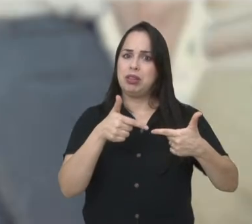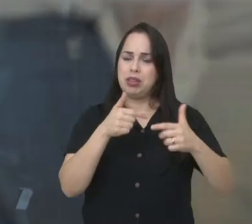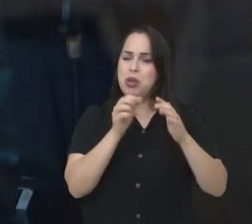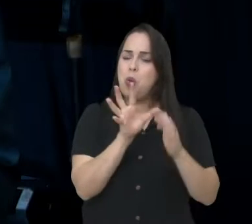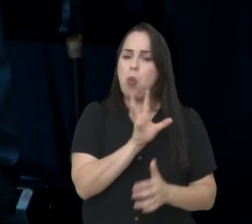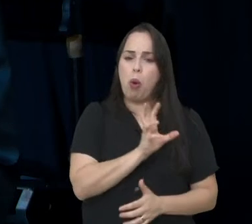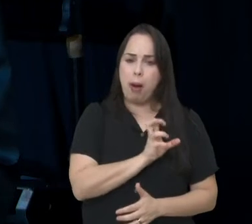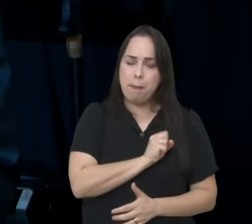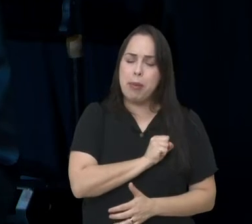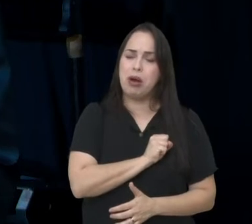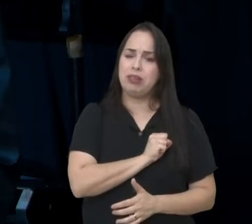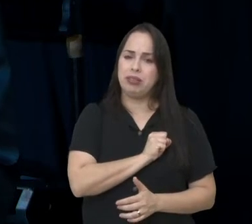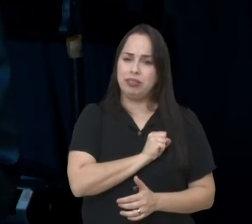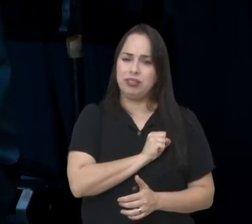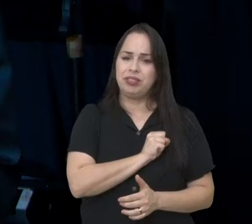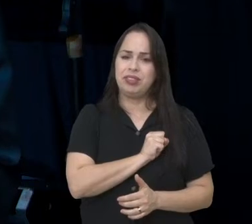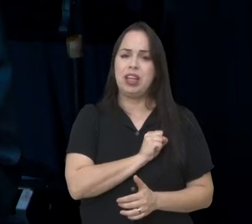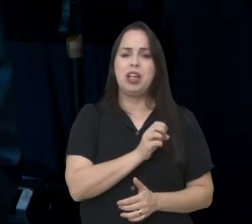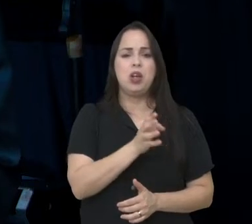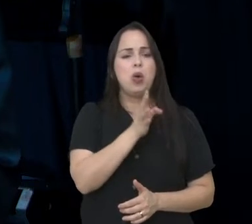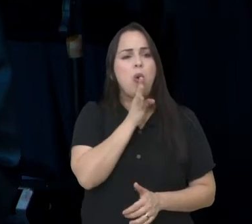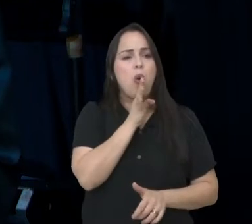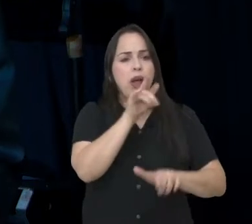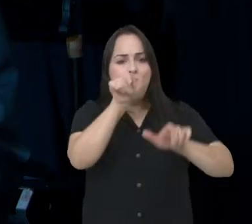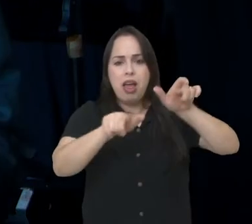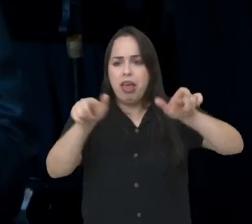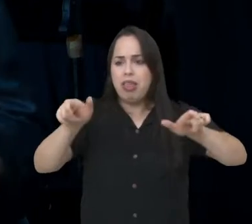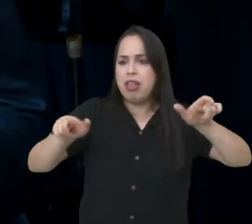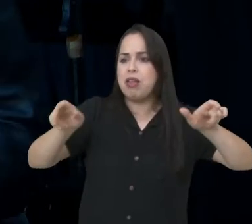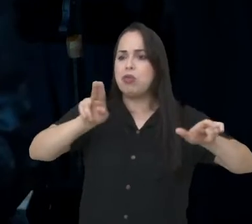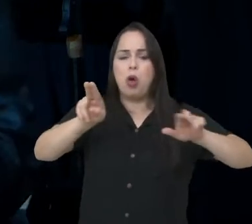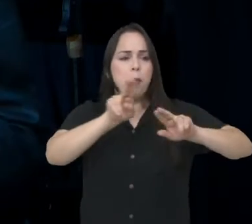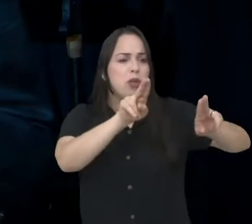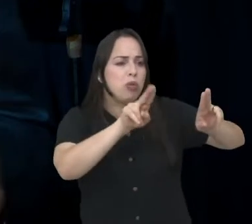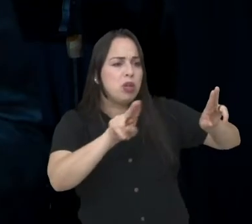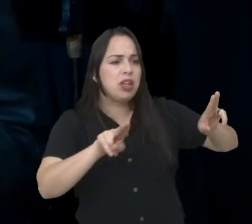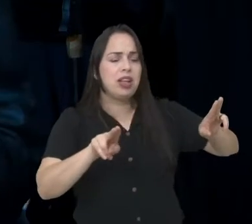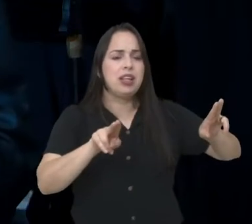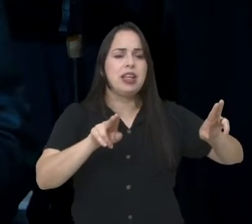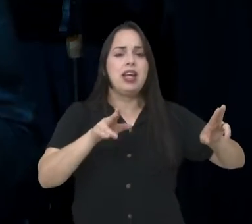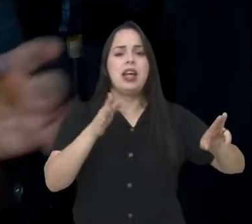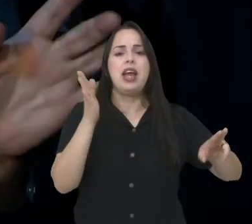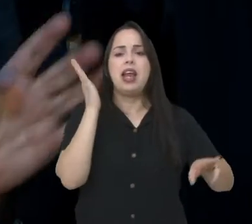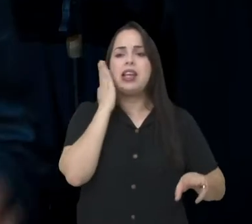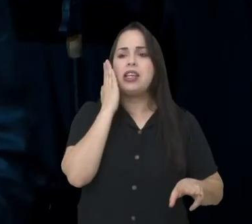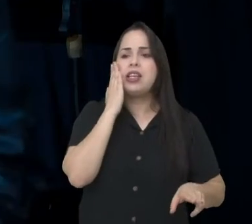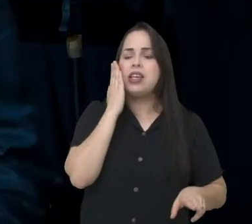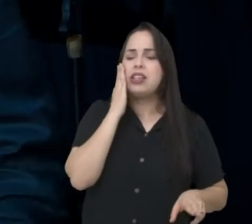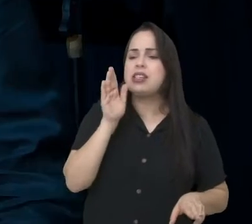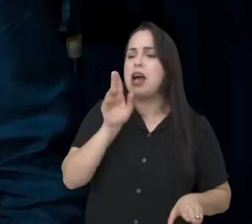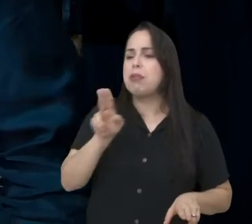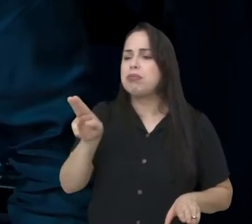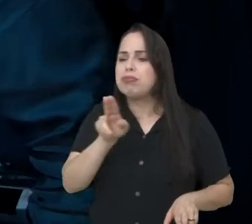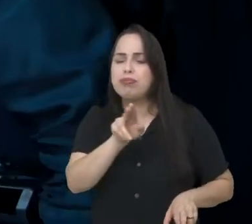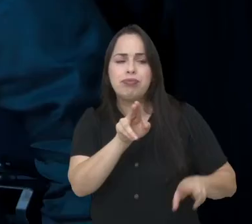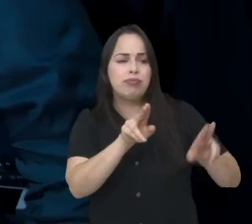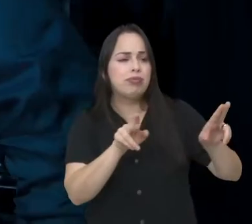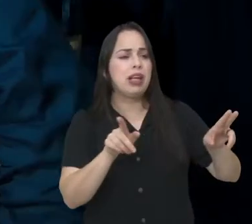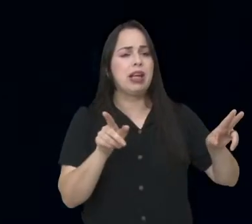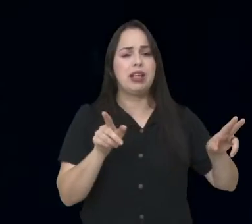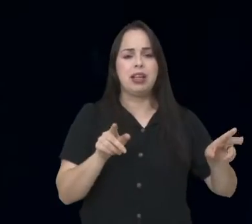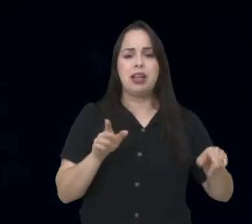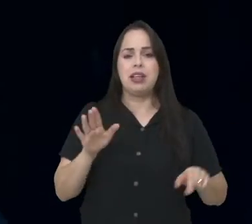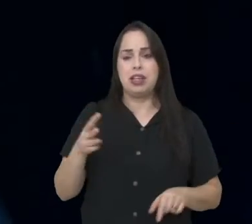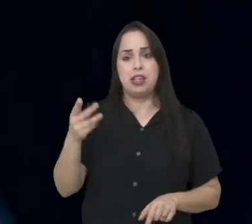isso, né? Ele realmente conhece as pessoas, ele já sabe o que a pessoa ali vai pedir. E as